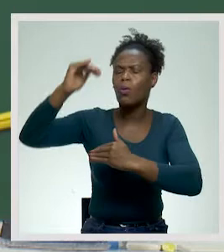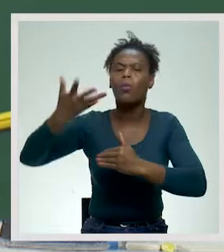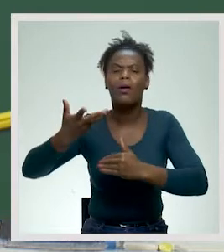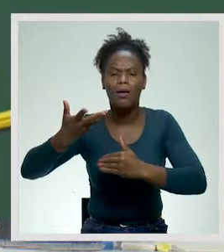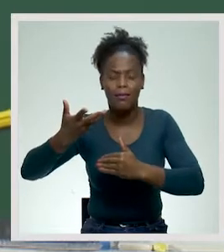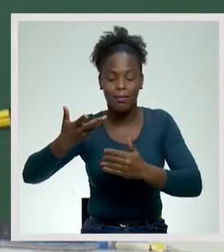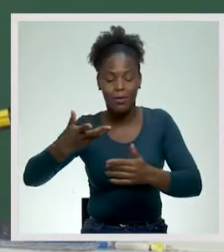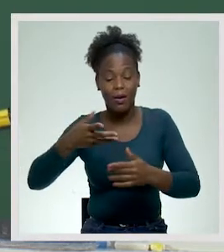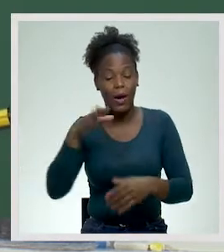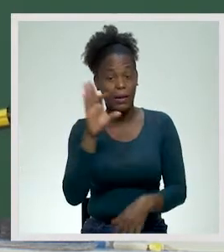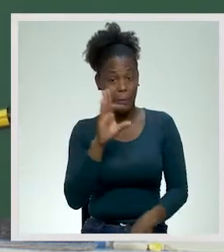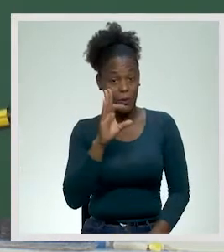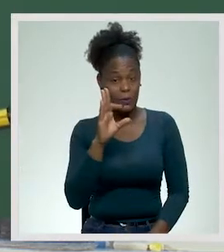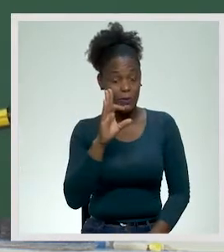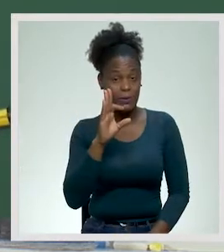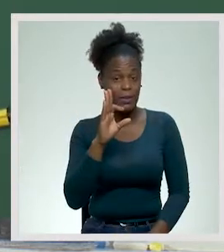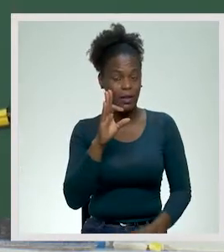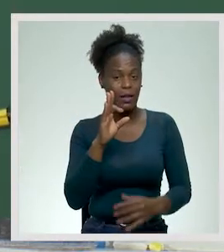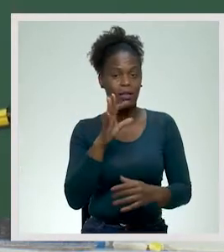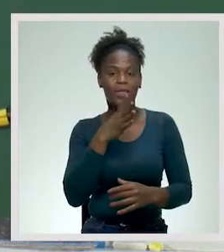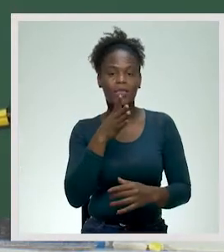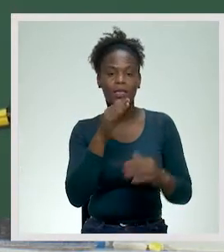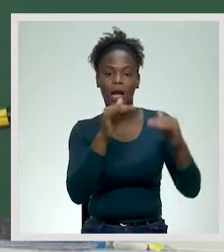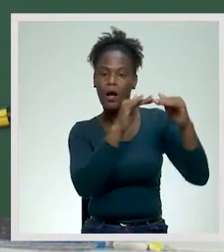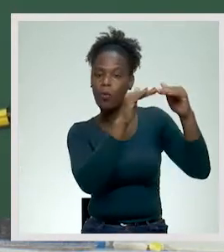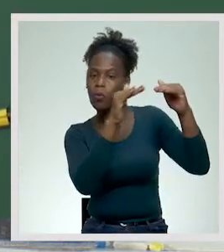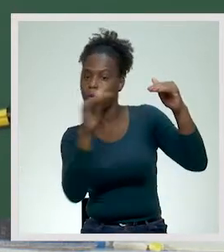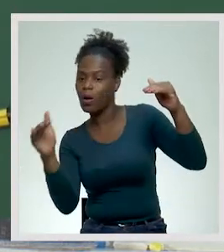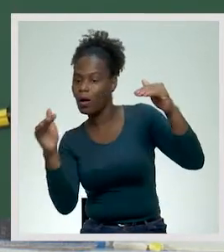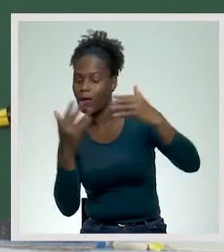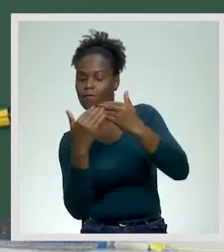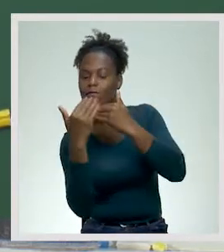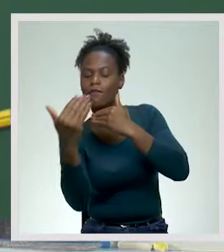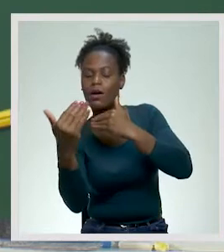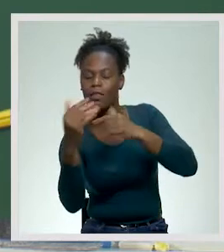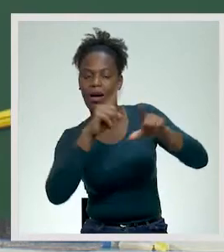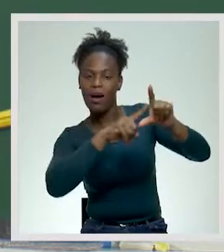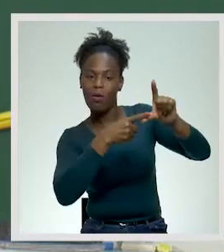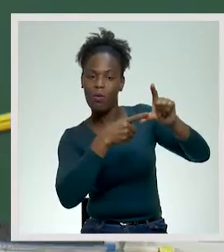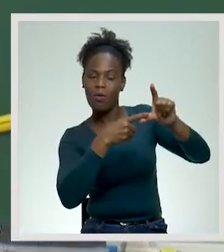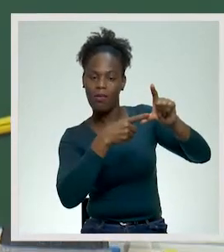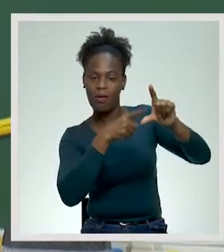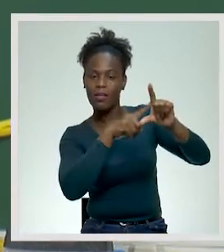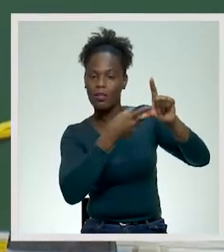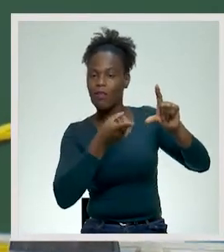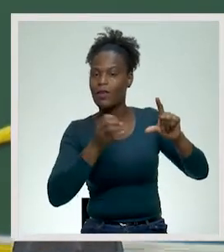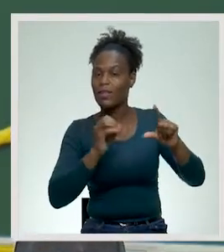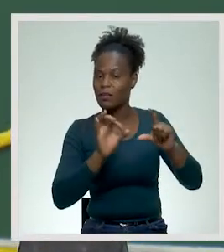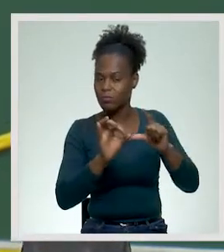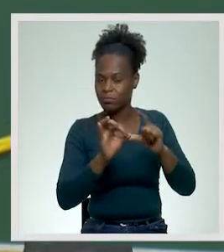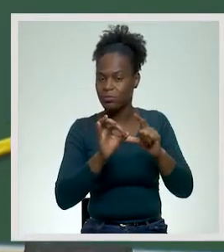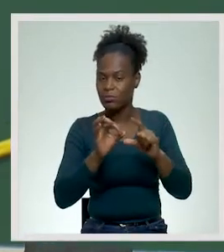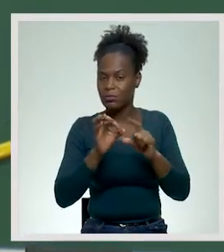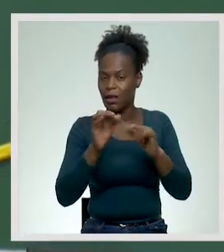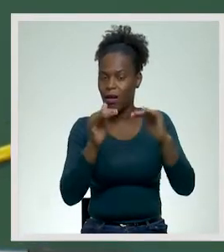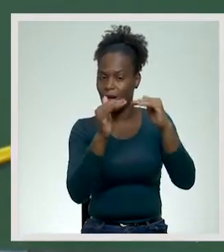Hipotenusa é o lado que fica oposto ao ângulo reto. Onde está o ângulo reto? Está aqui. O lado